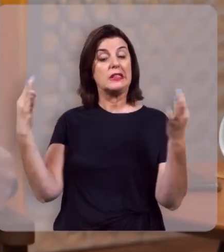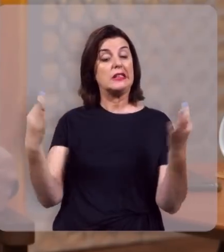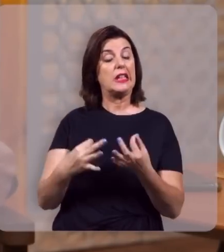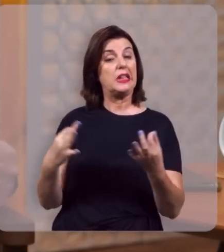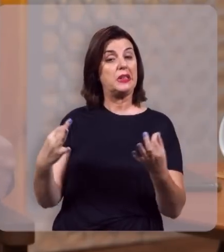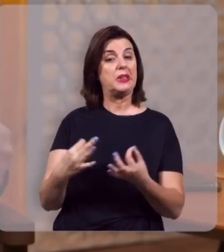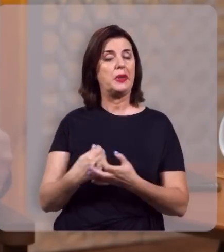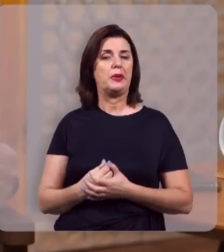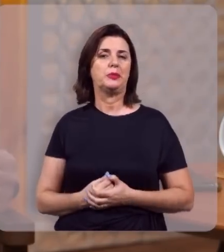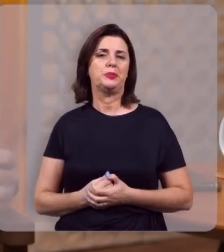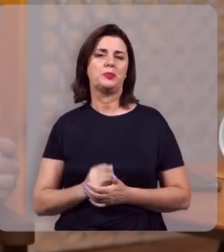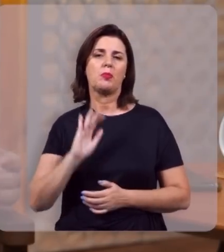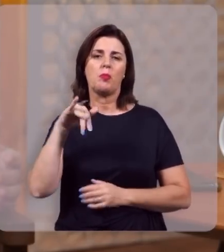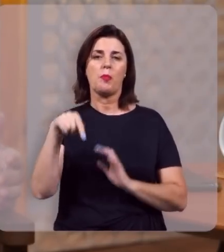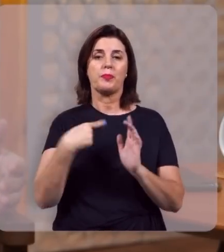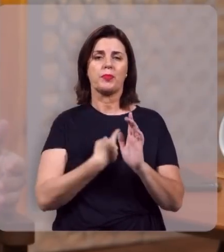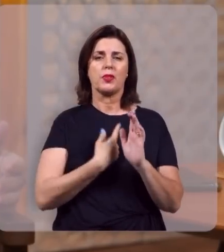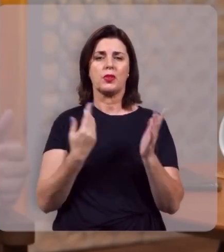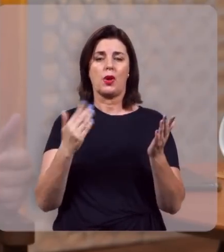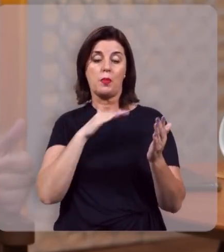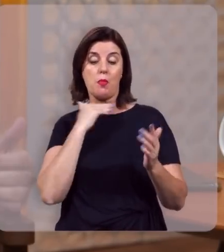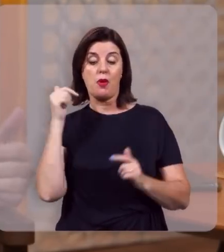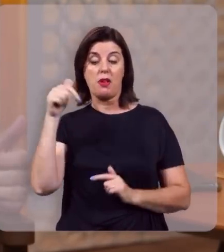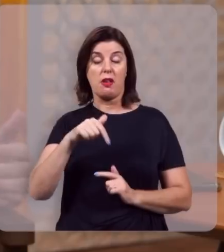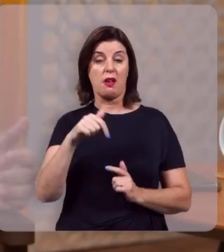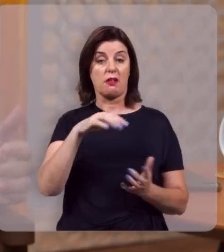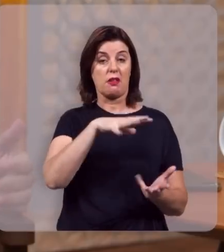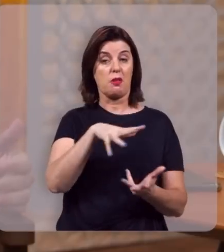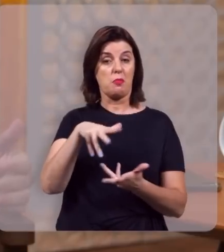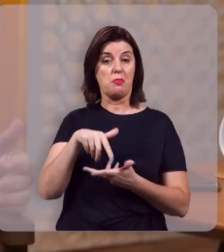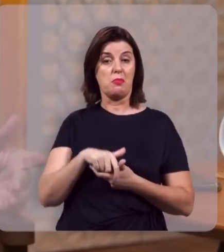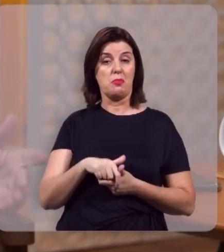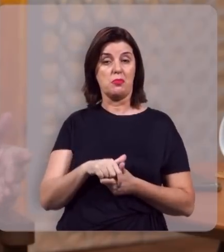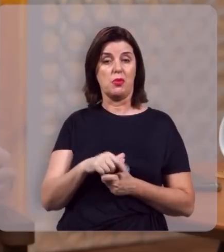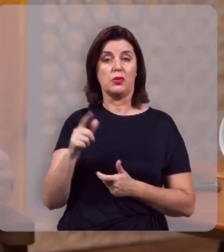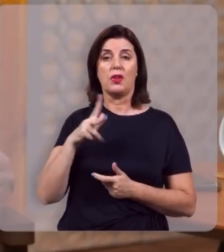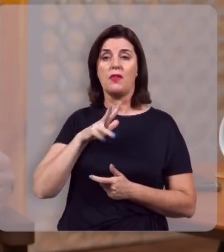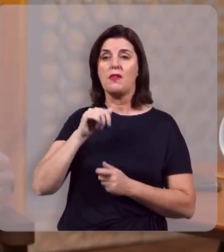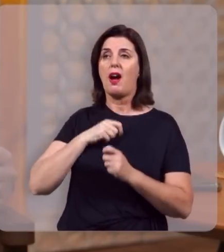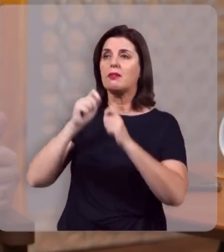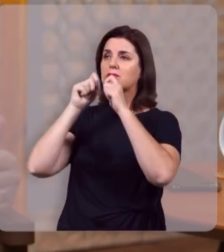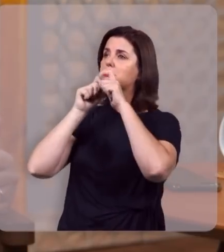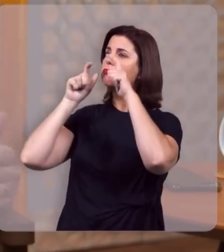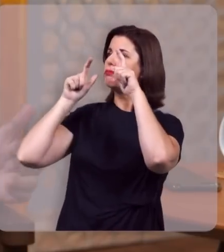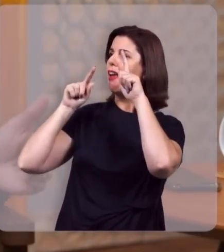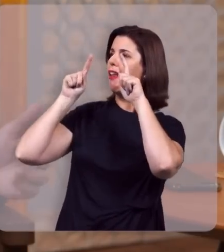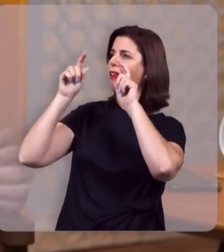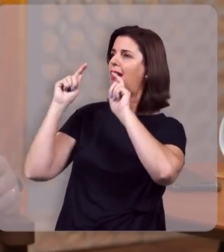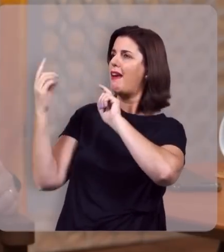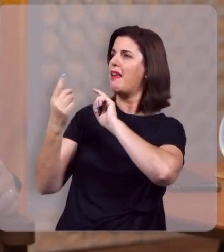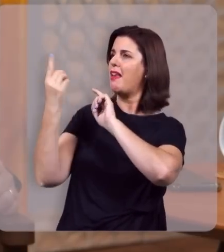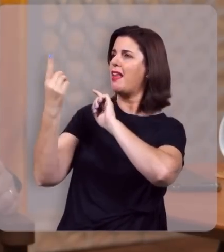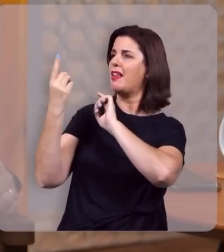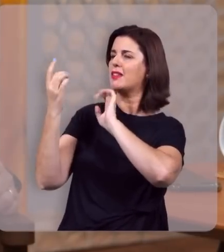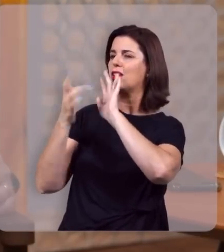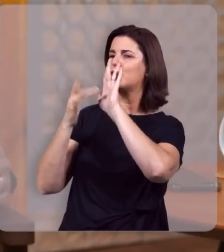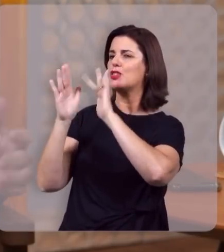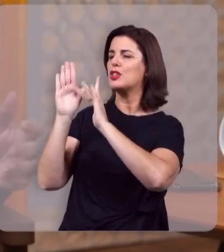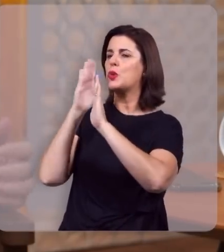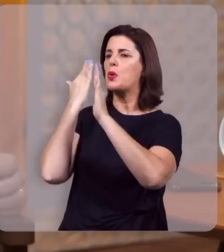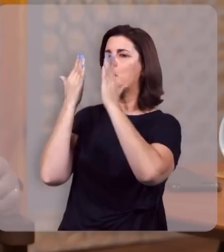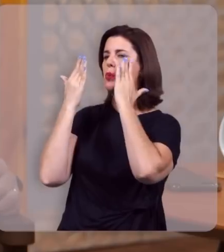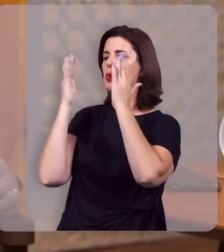convicção, essa certeza de que quando os nossos olhos se fecharem para a história, eles se abrirão para a eternidade. Jesus estará diante de